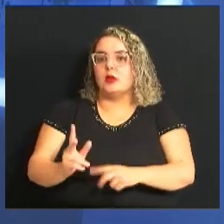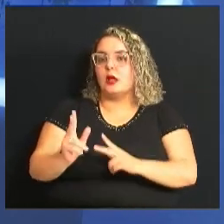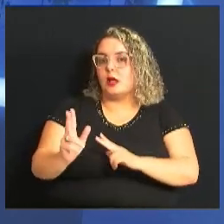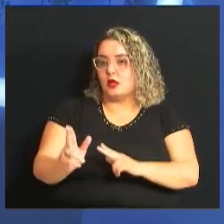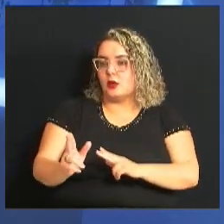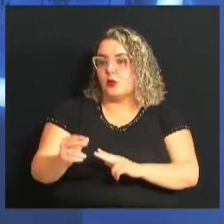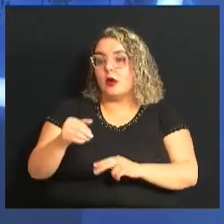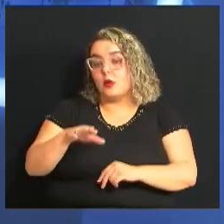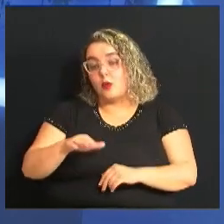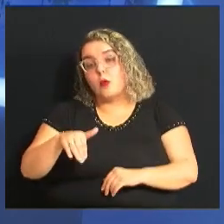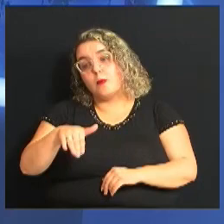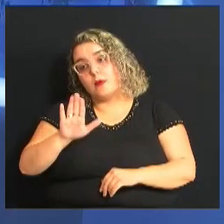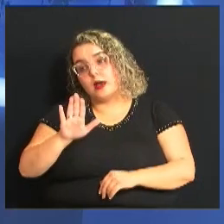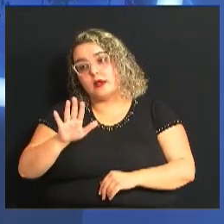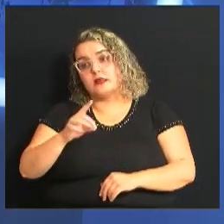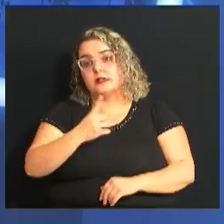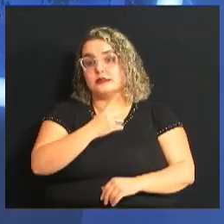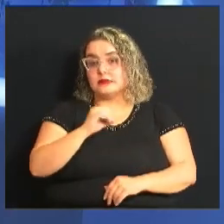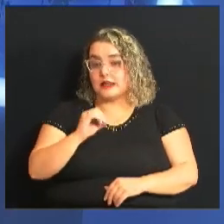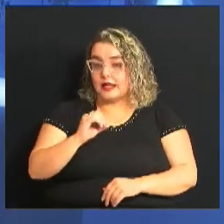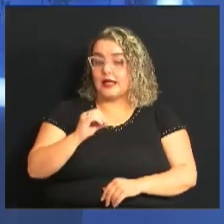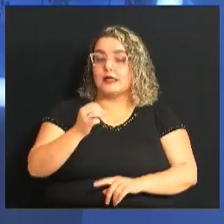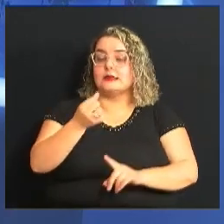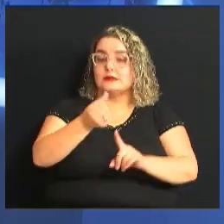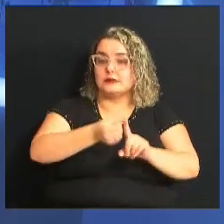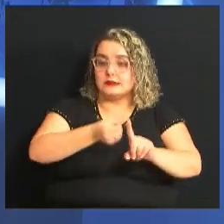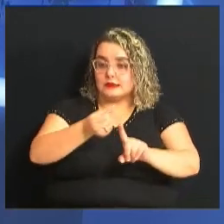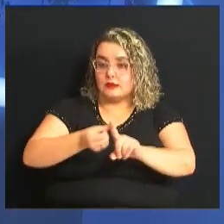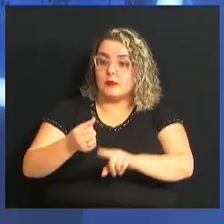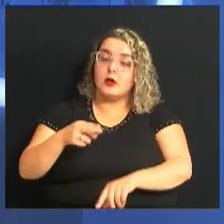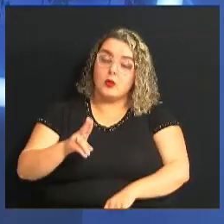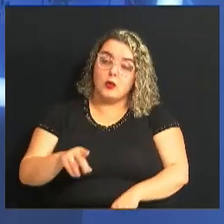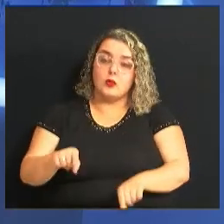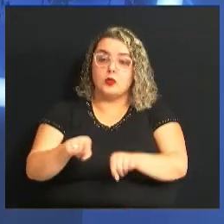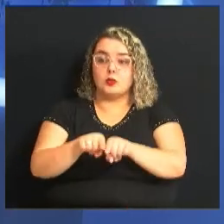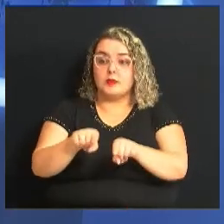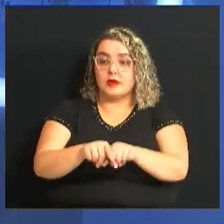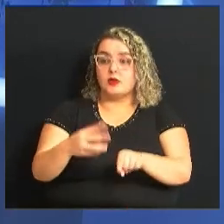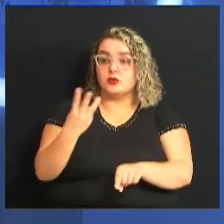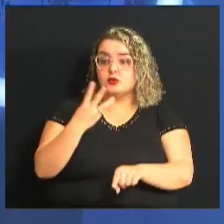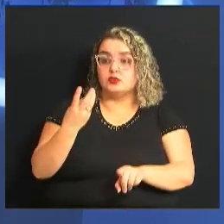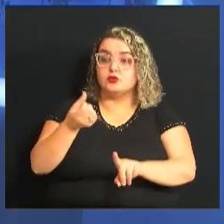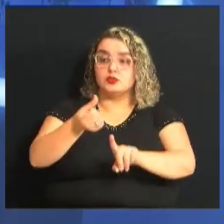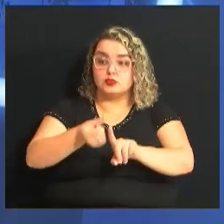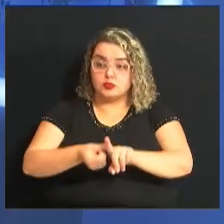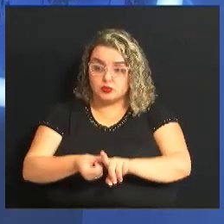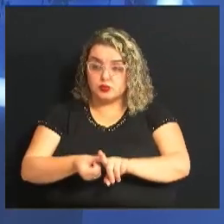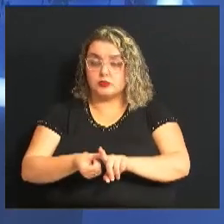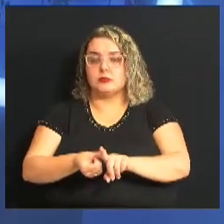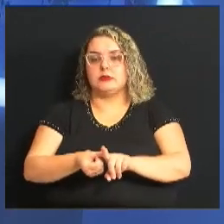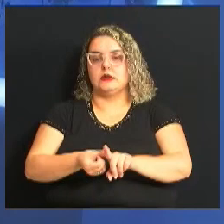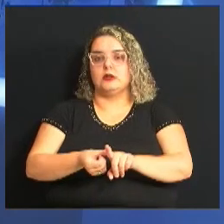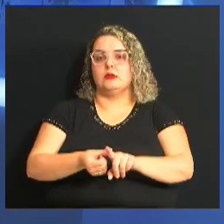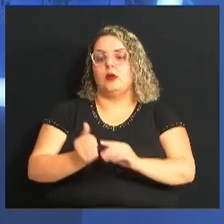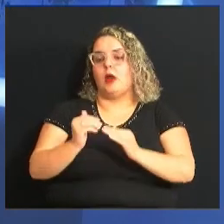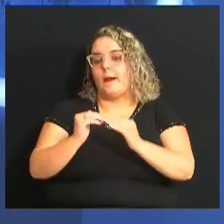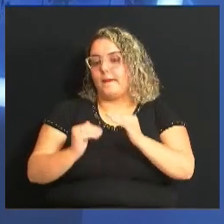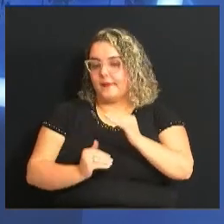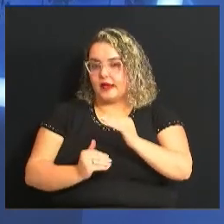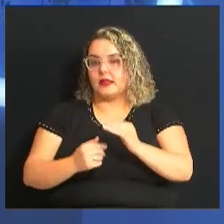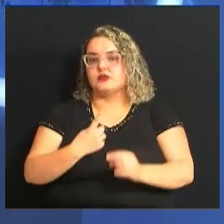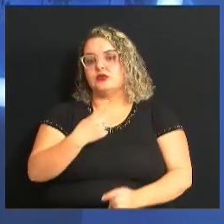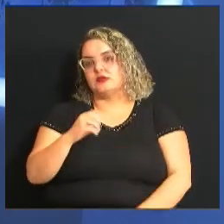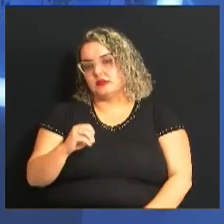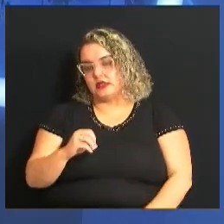ou superior a 10 semestres, ou também o 3º semestre dos cursos com duração inferior a 10